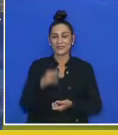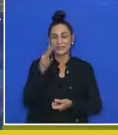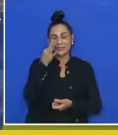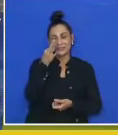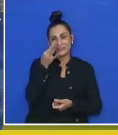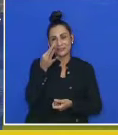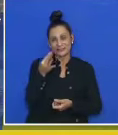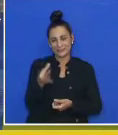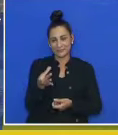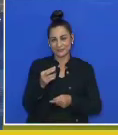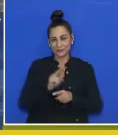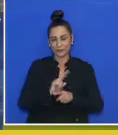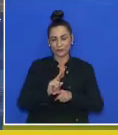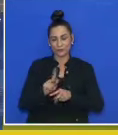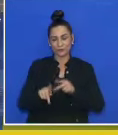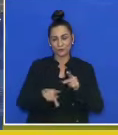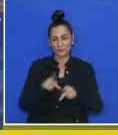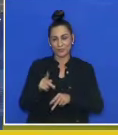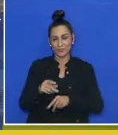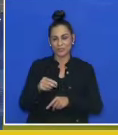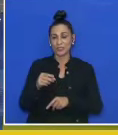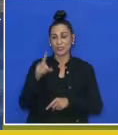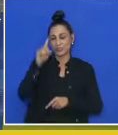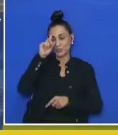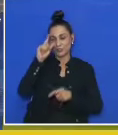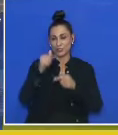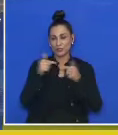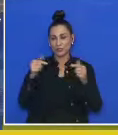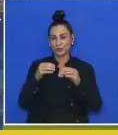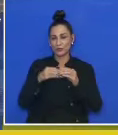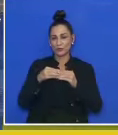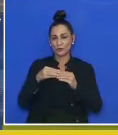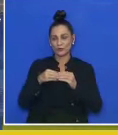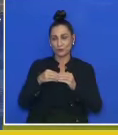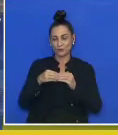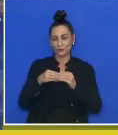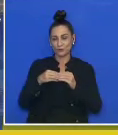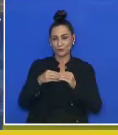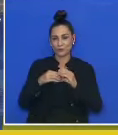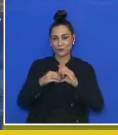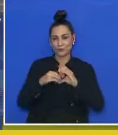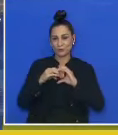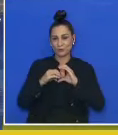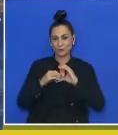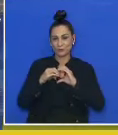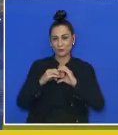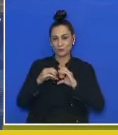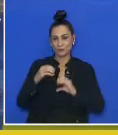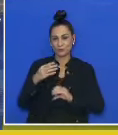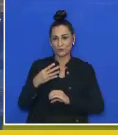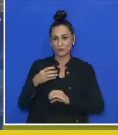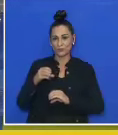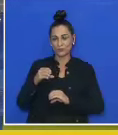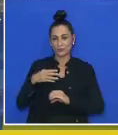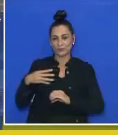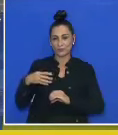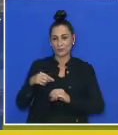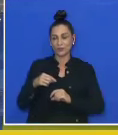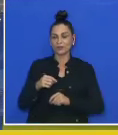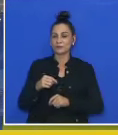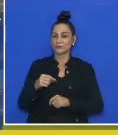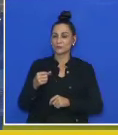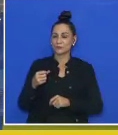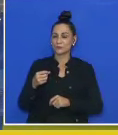Atenção, senhoras auditoras populares. Dia de sorte, concurso número 494. Bolas